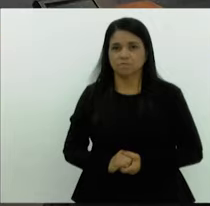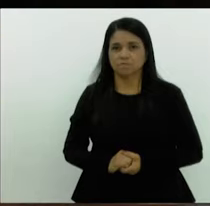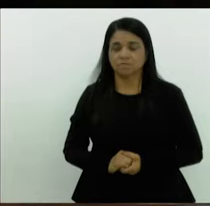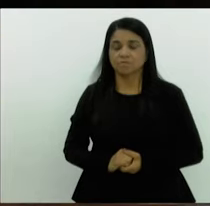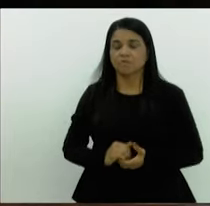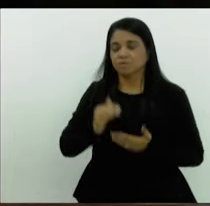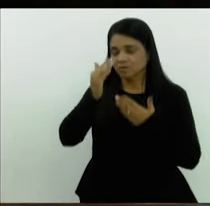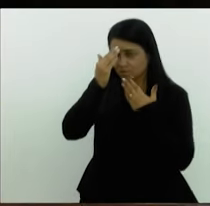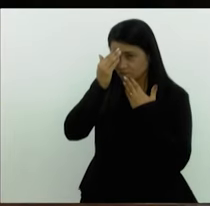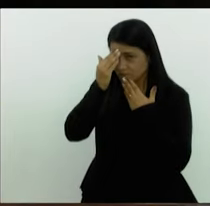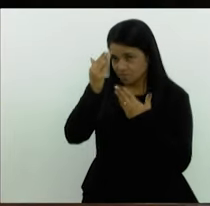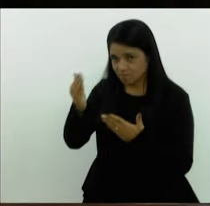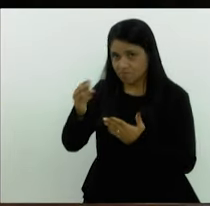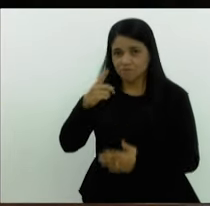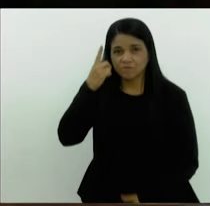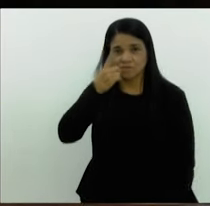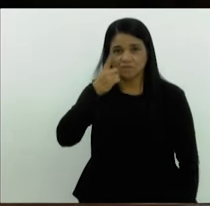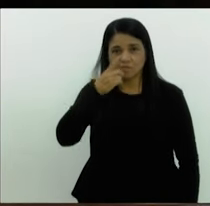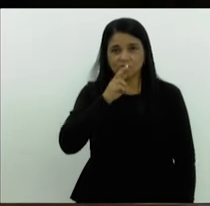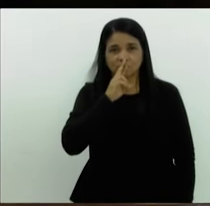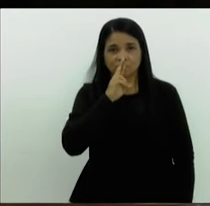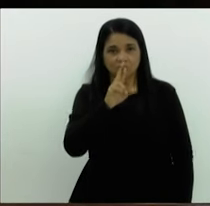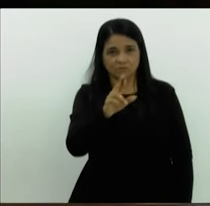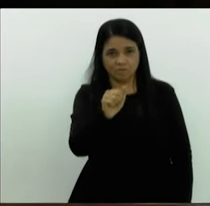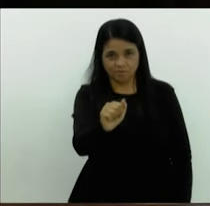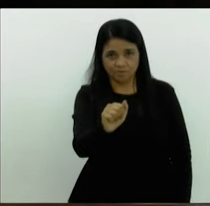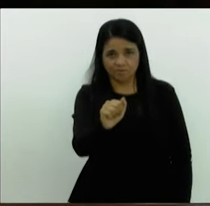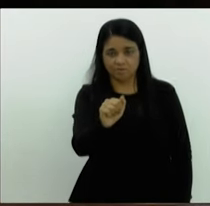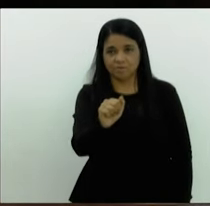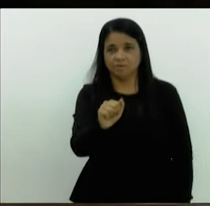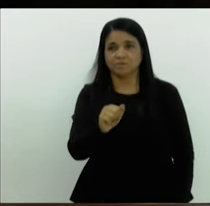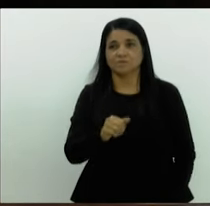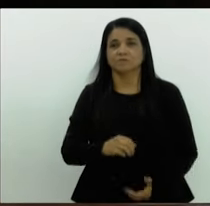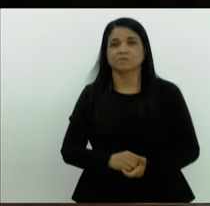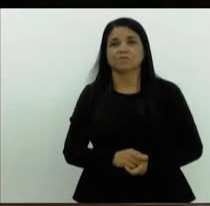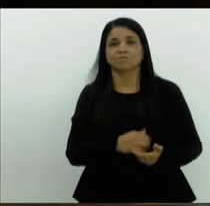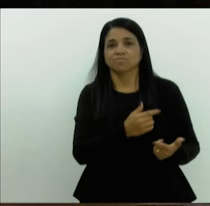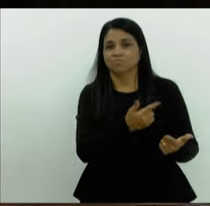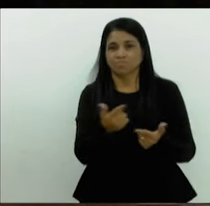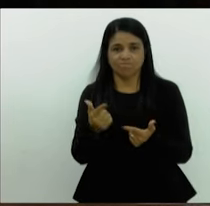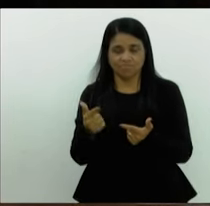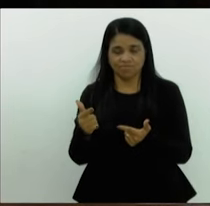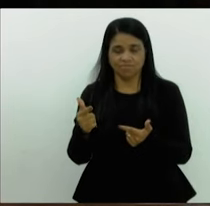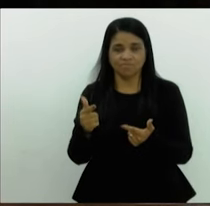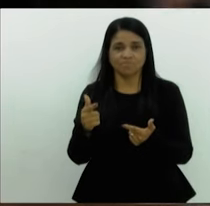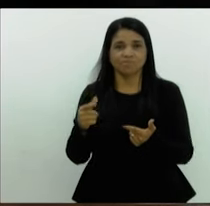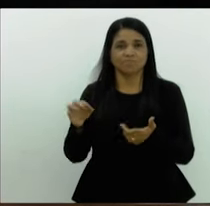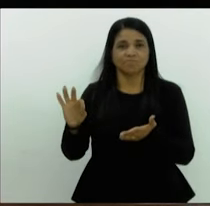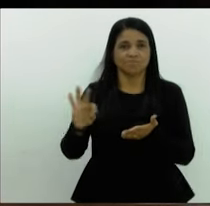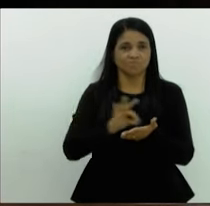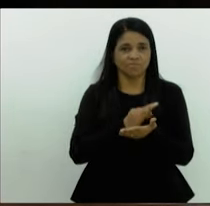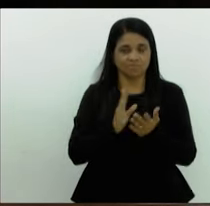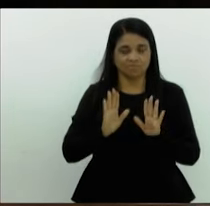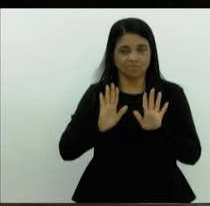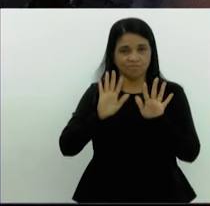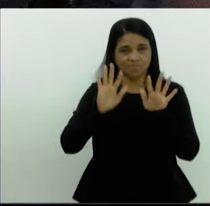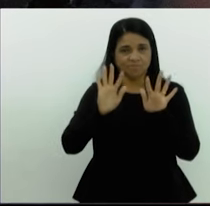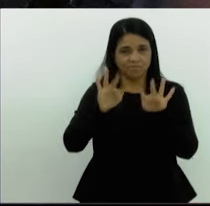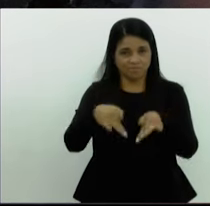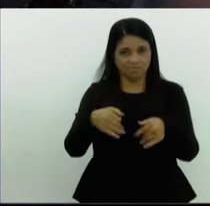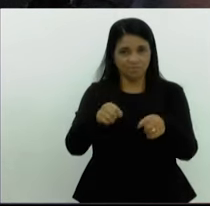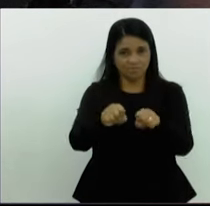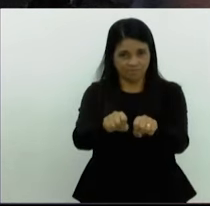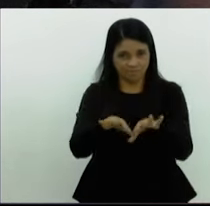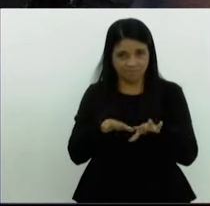Muito obrigado, deputado estadual Rodrigo Amorim. Nada mais havendo, declaro encerrada esta sessão.